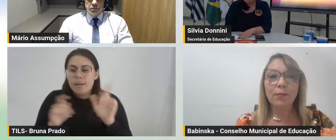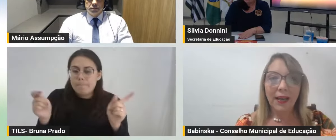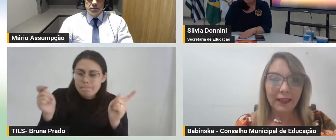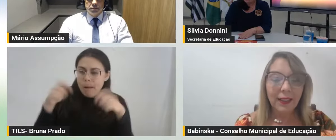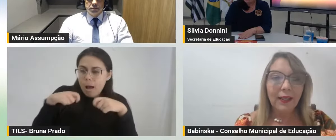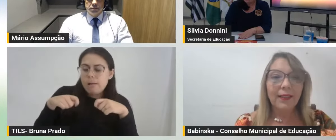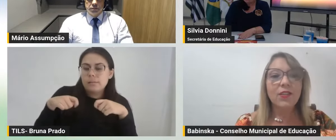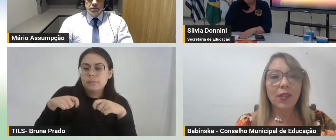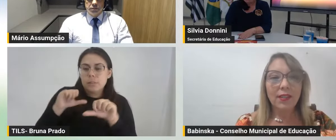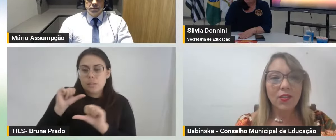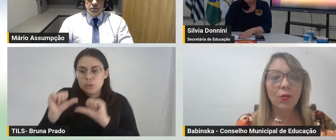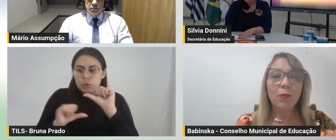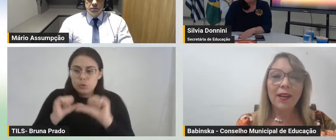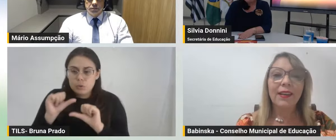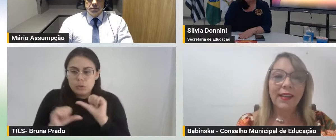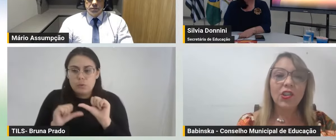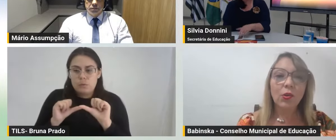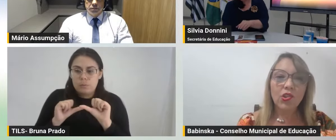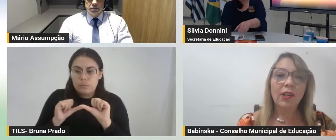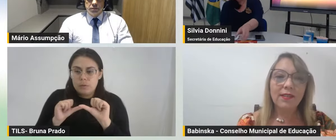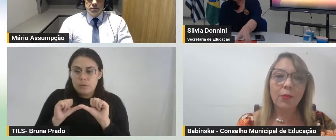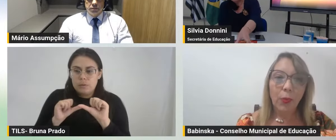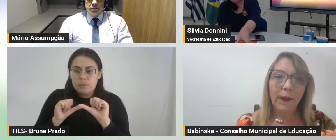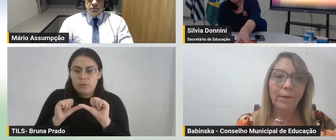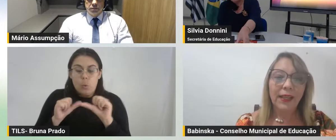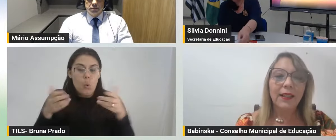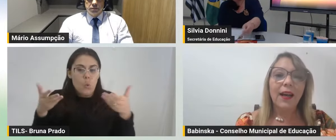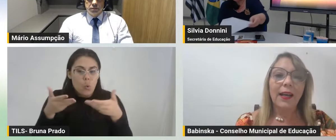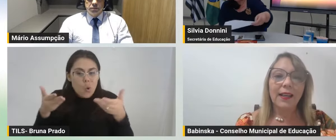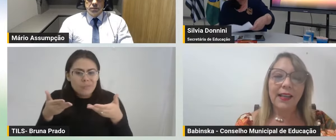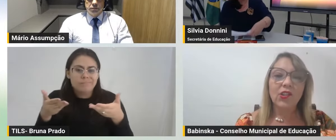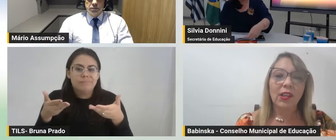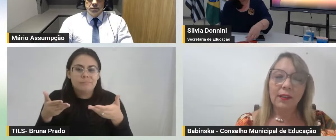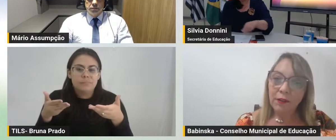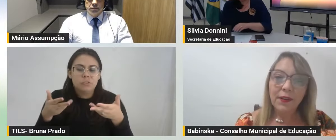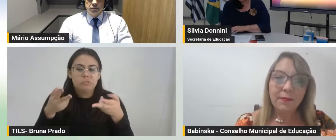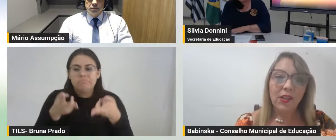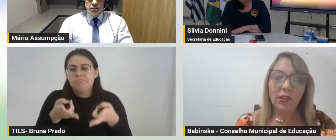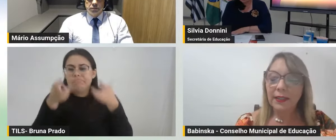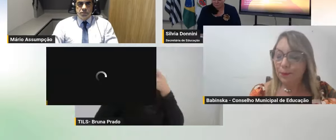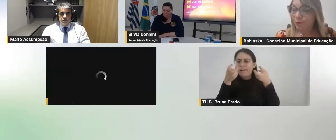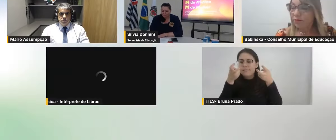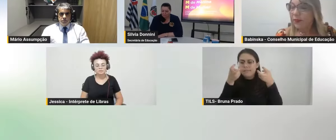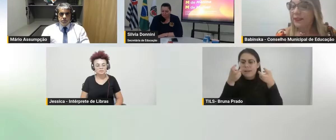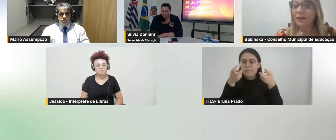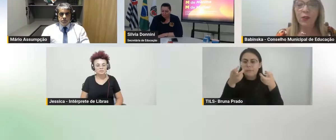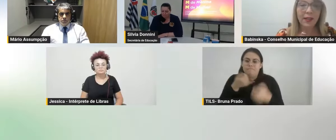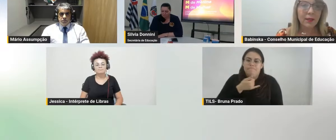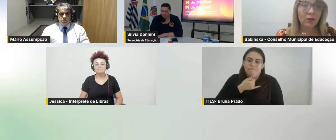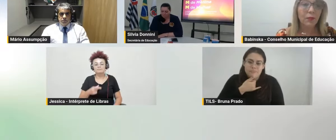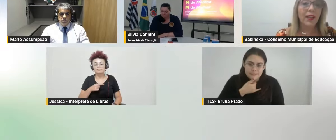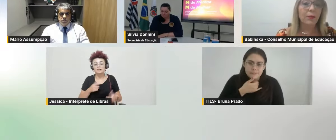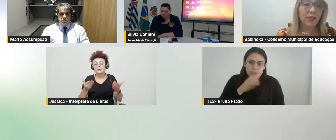transformar desde o início uma realidade que hoje ainda se impõe, a realidade, infelizmente, da